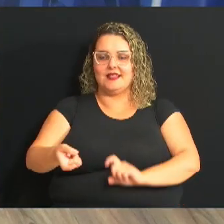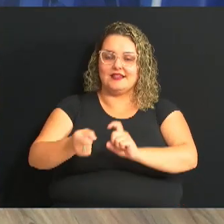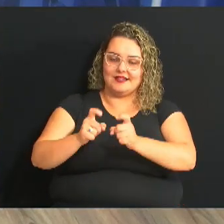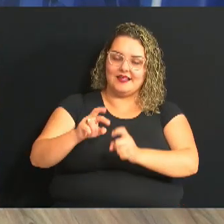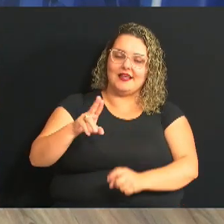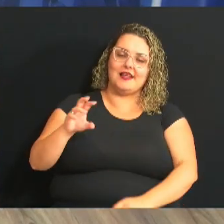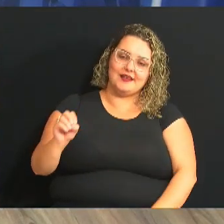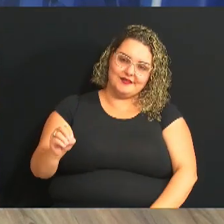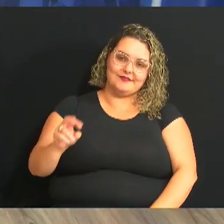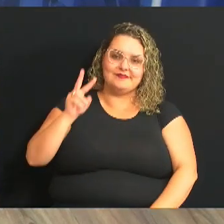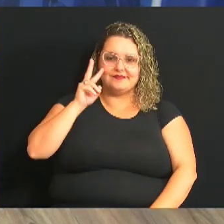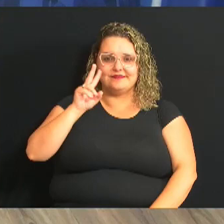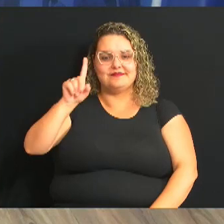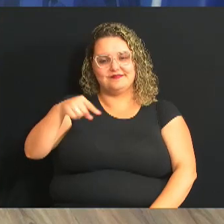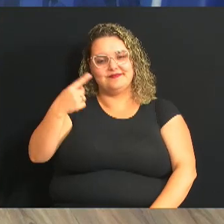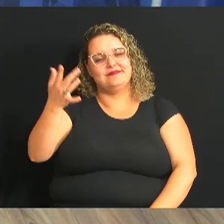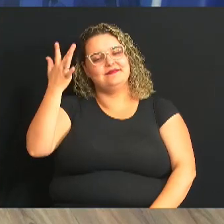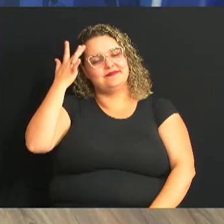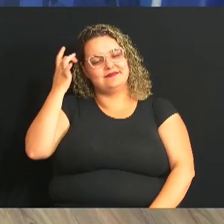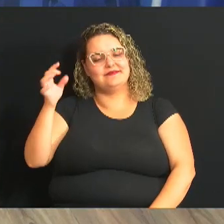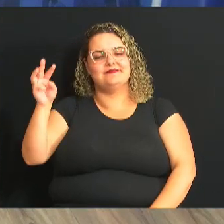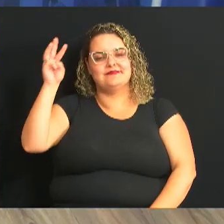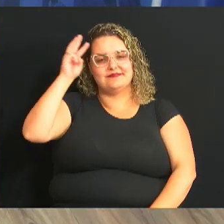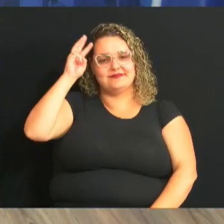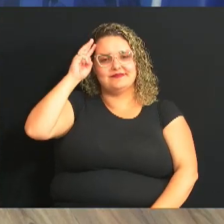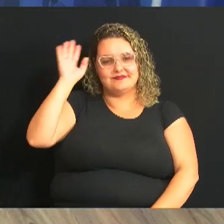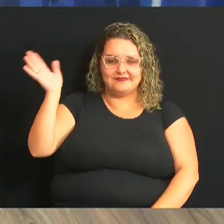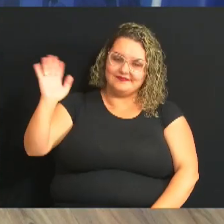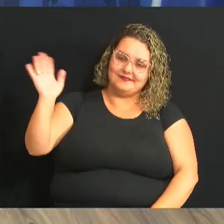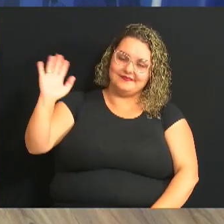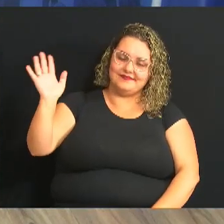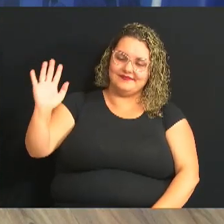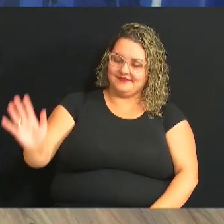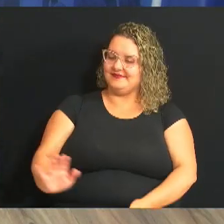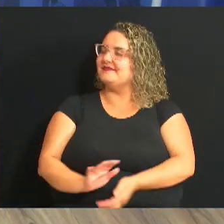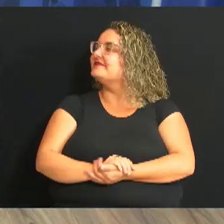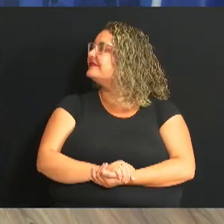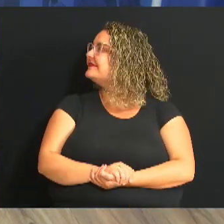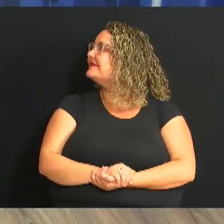reunião ordinária. E nos vemos amanhã na terça-feira. Até lá. Tchau, tchau.